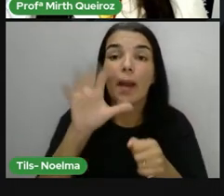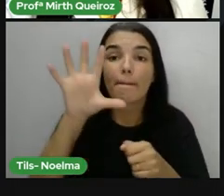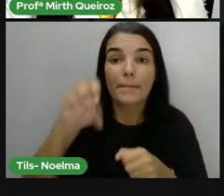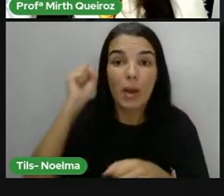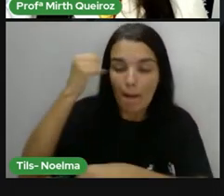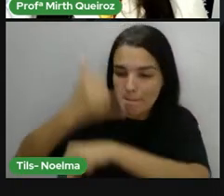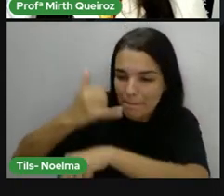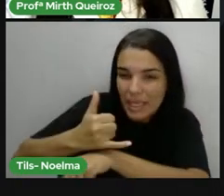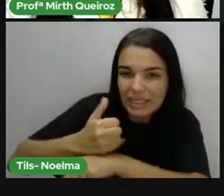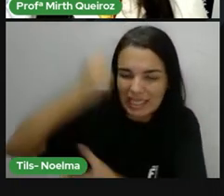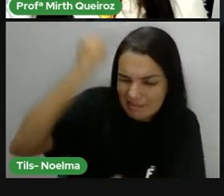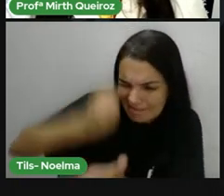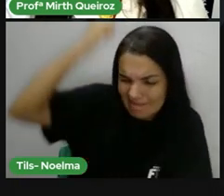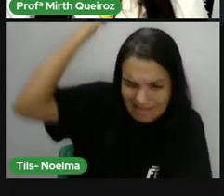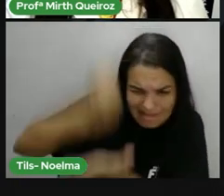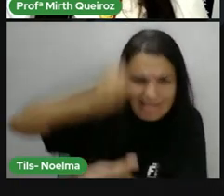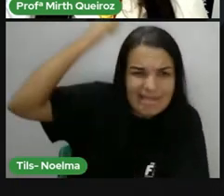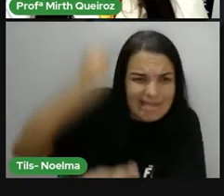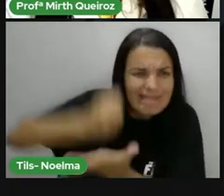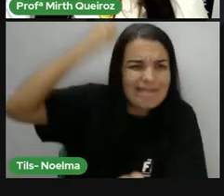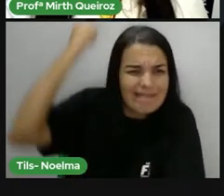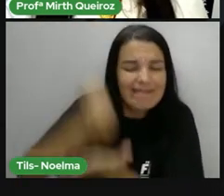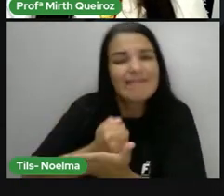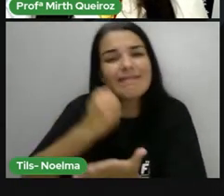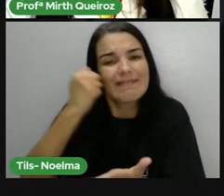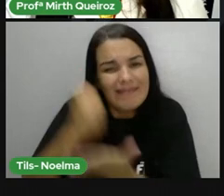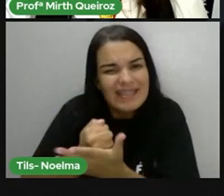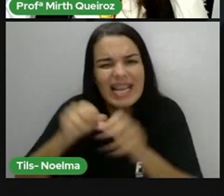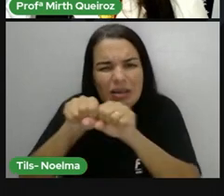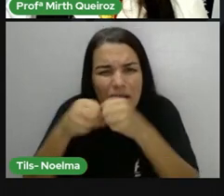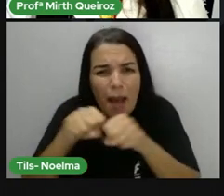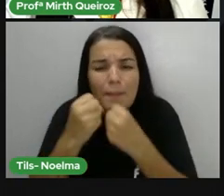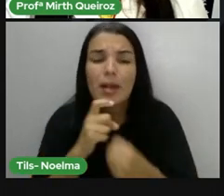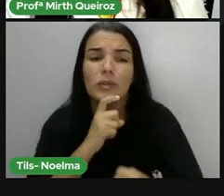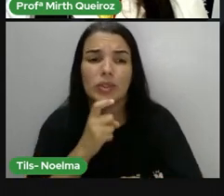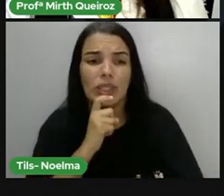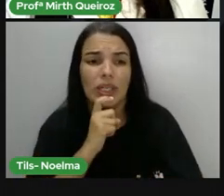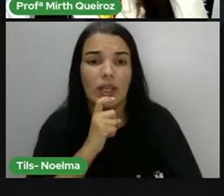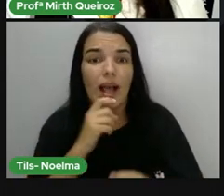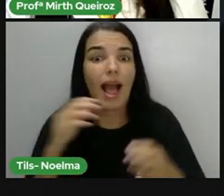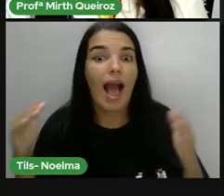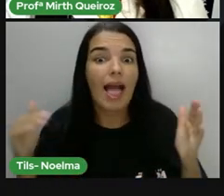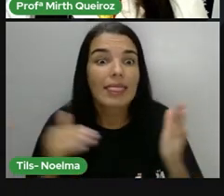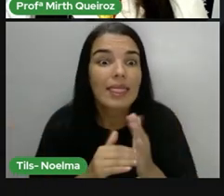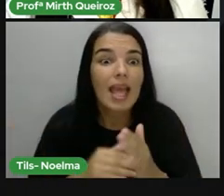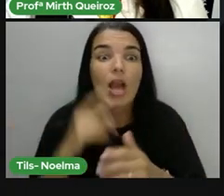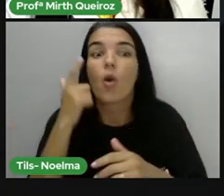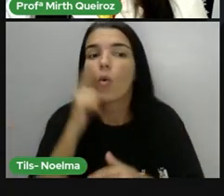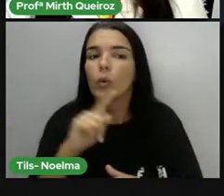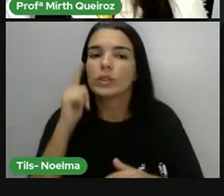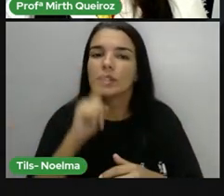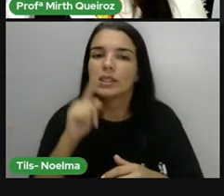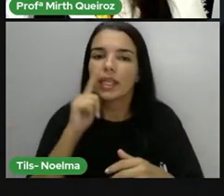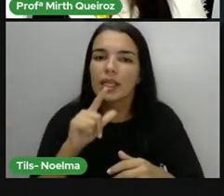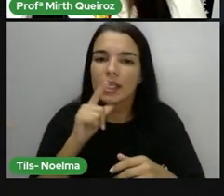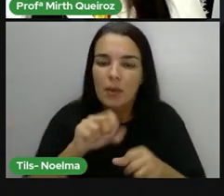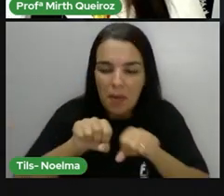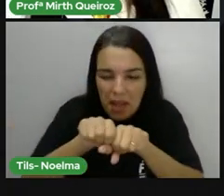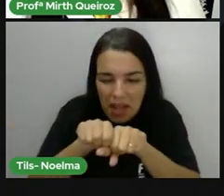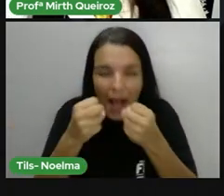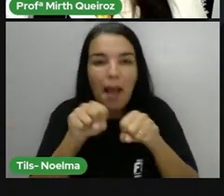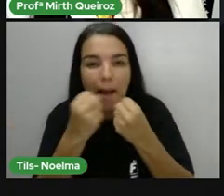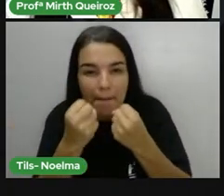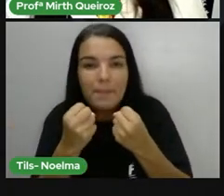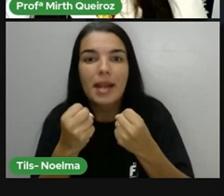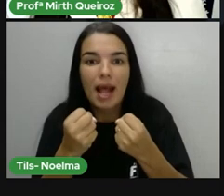com todas as suas forças. Bateu, bateu e bateu, até que conseguiu abrir uma greta, né,